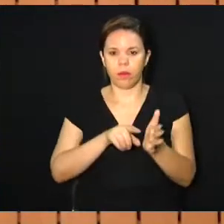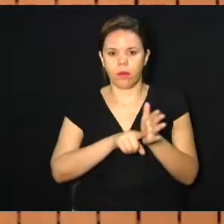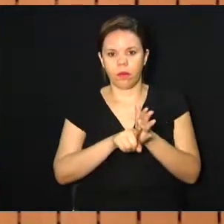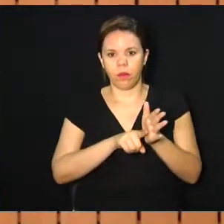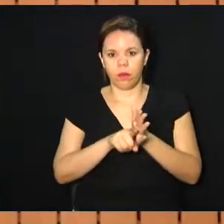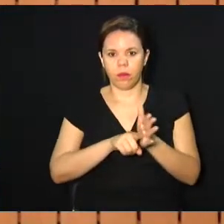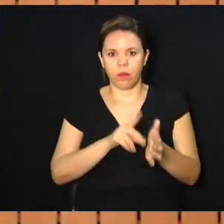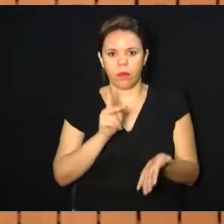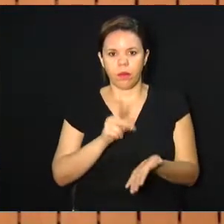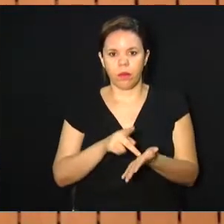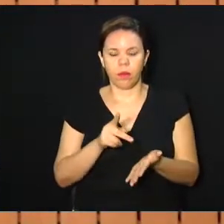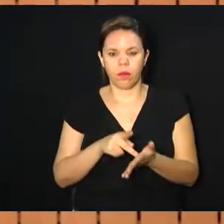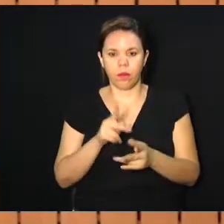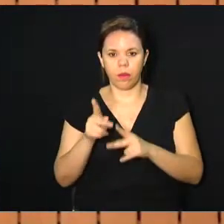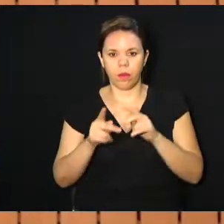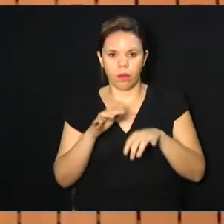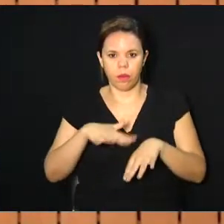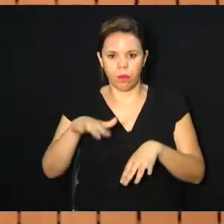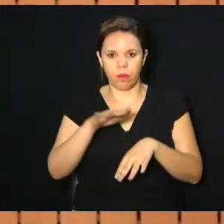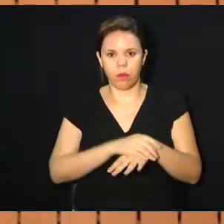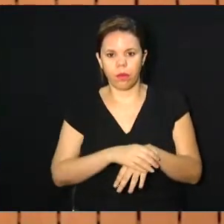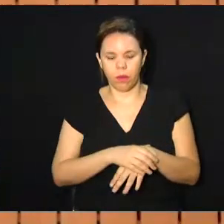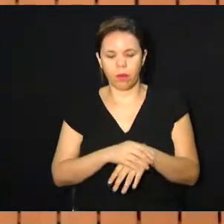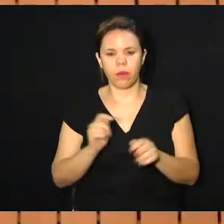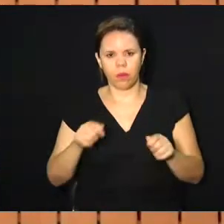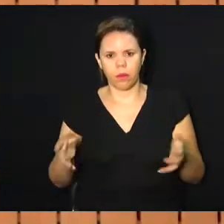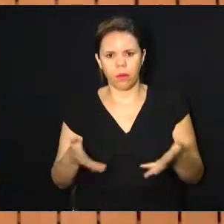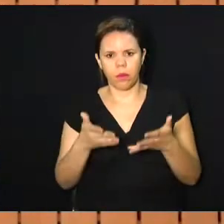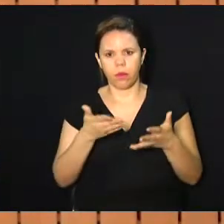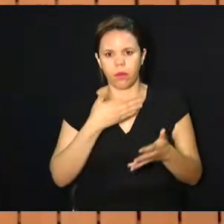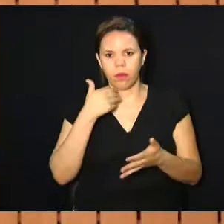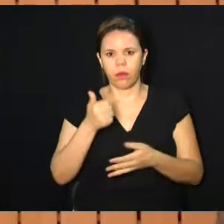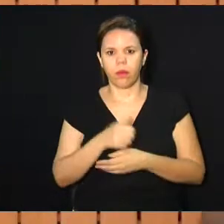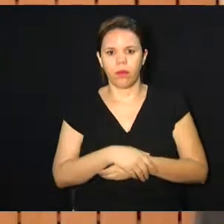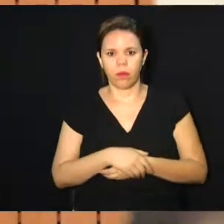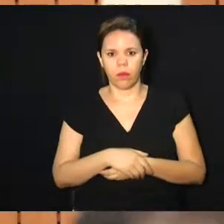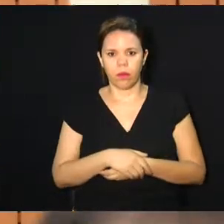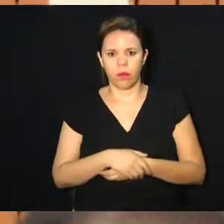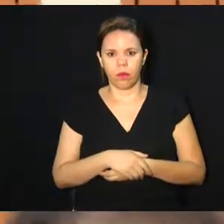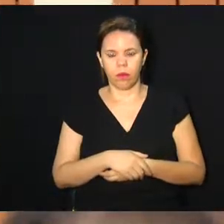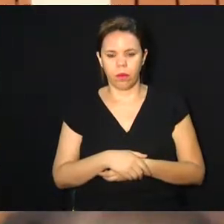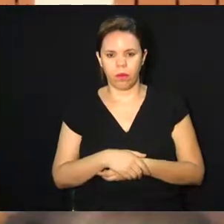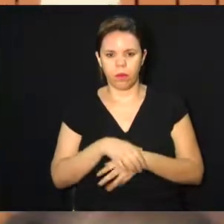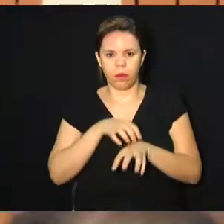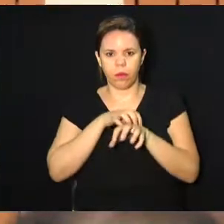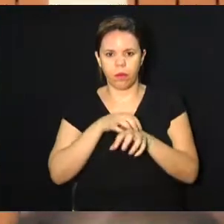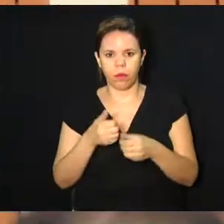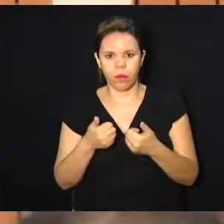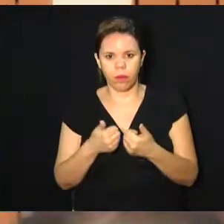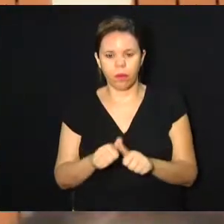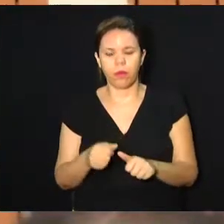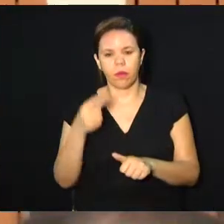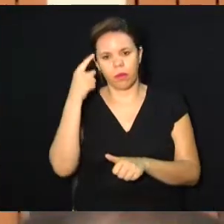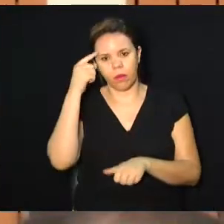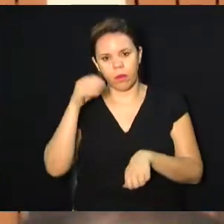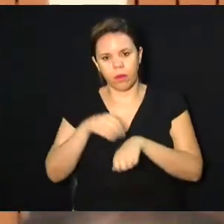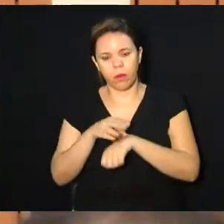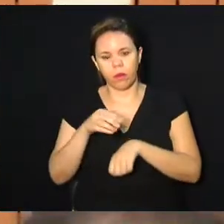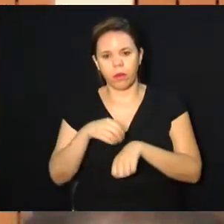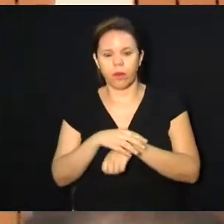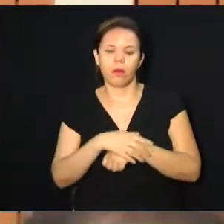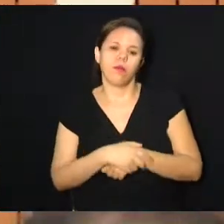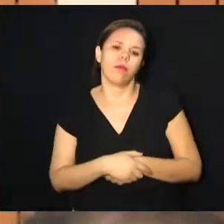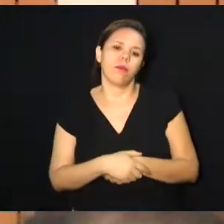pesquisadores, e mesmo a população em geral poderia contribuir melhorando o transporte, trazendo ideias,